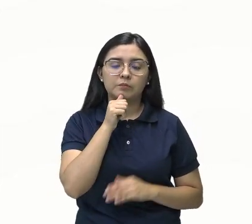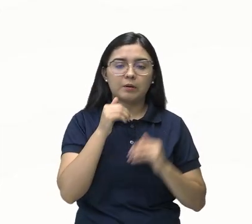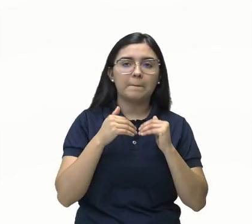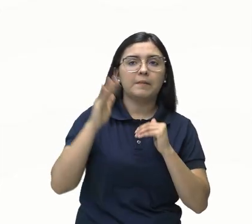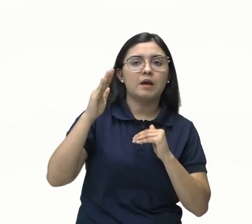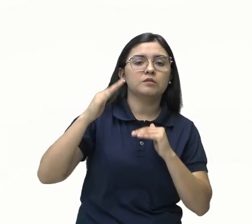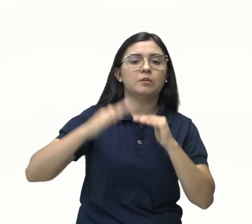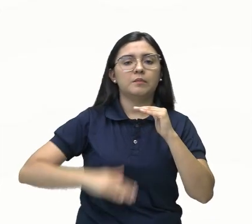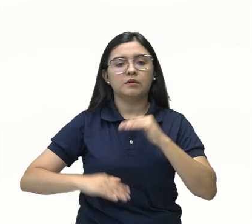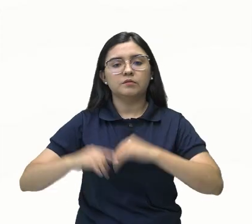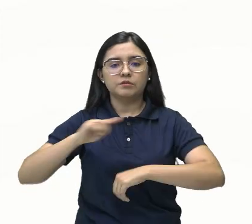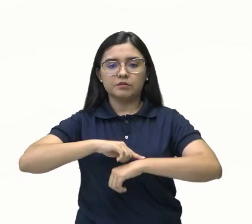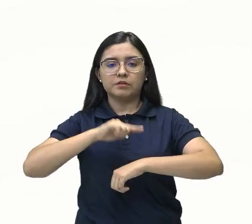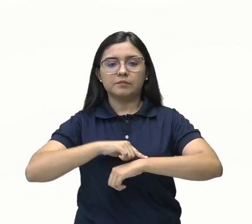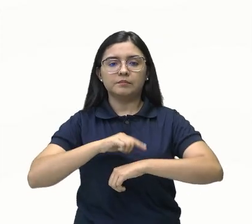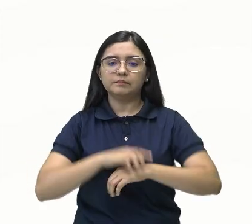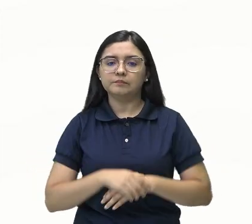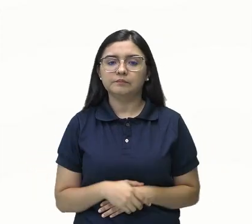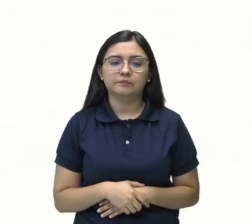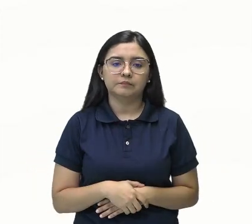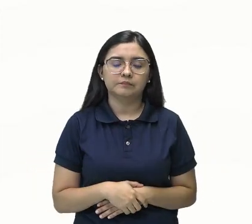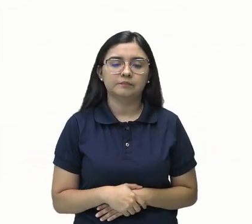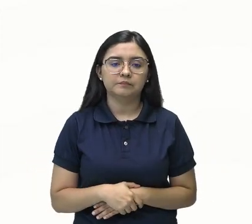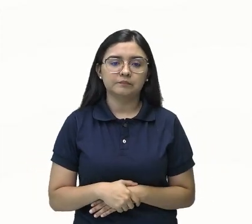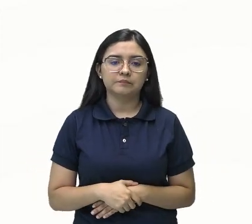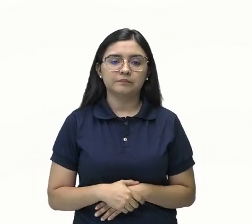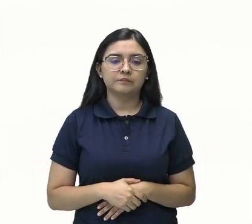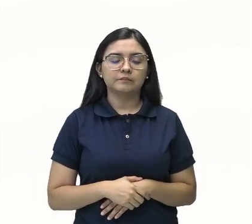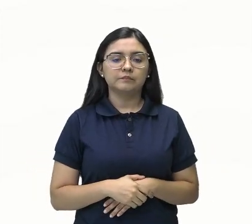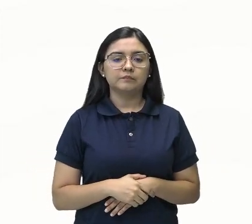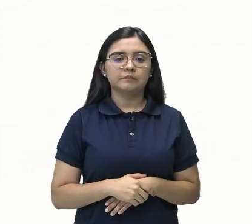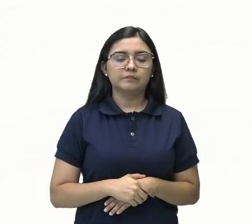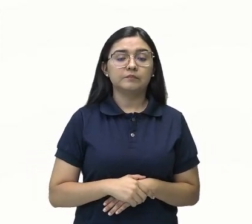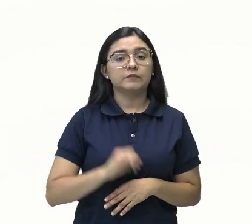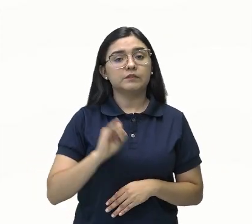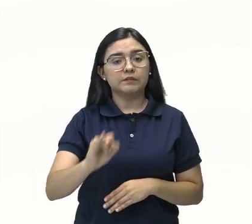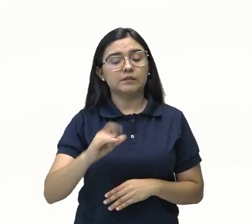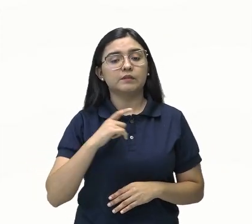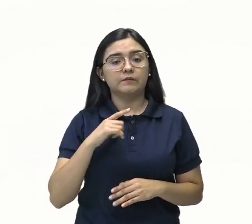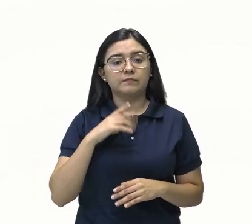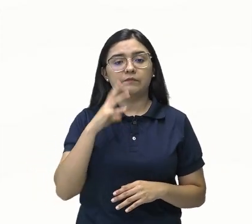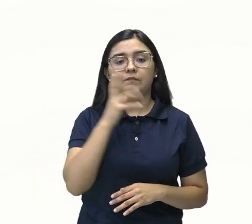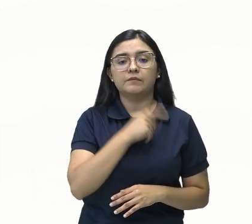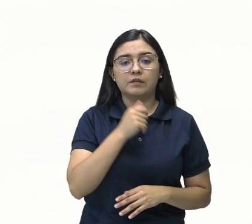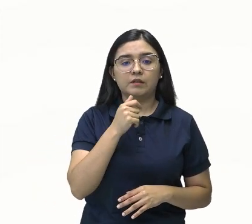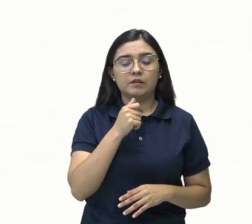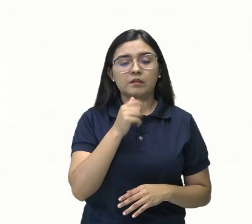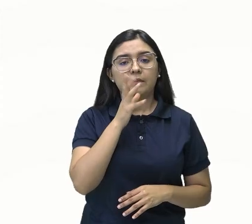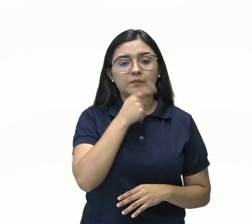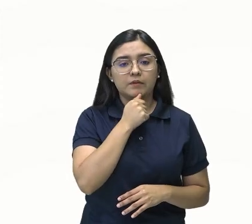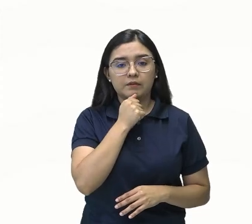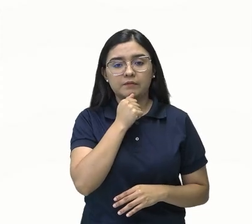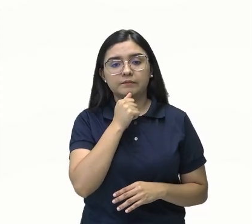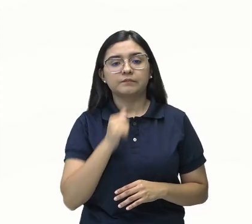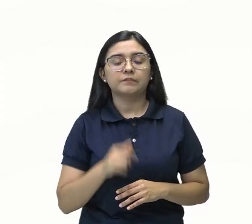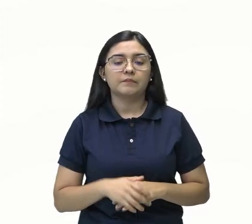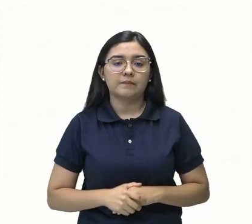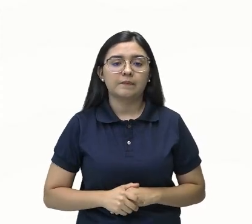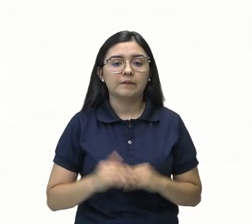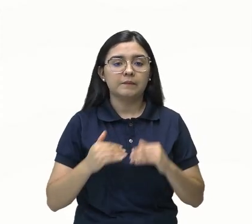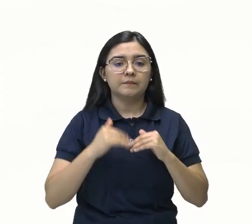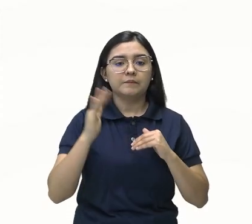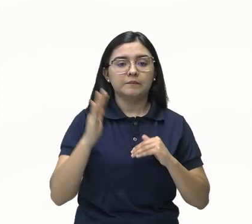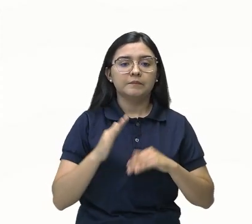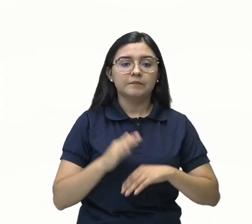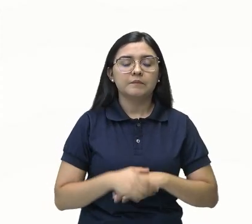tempo? E aí? Logicamente que se eu estou mais devagar, eu vou demorar mais, né? Então, eu sei que eu